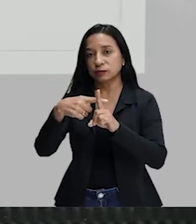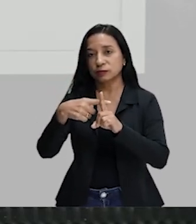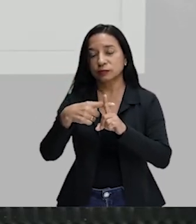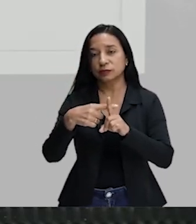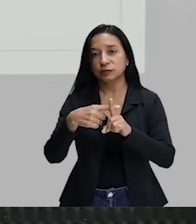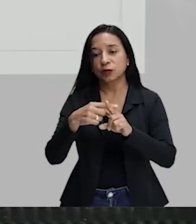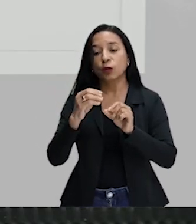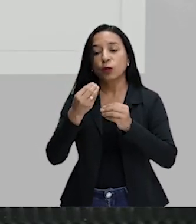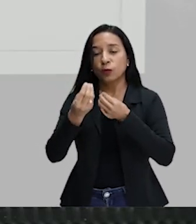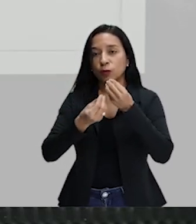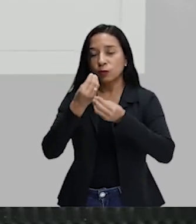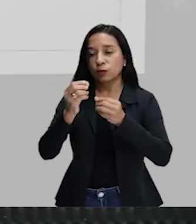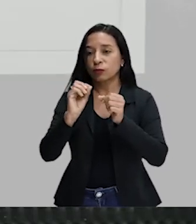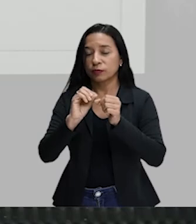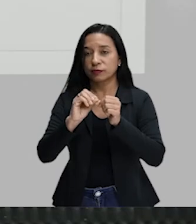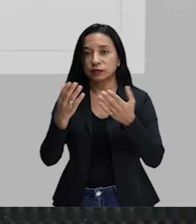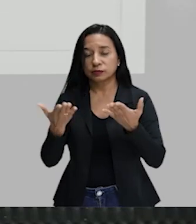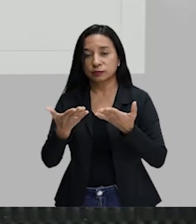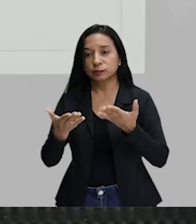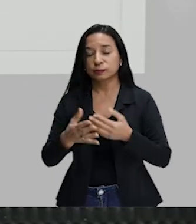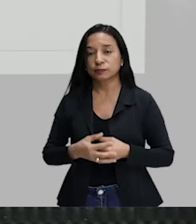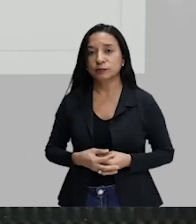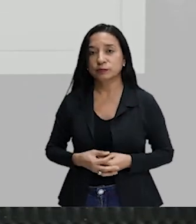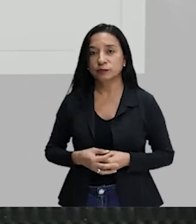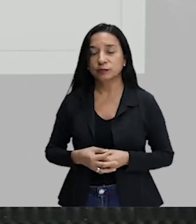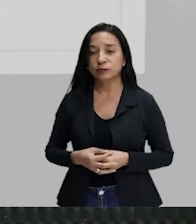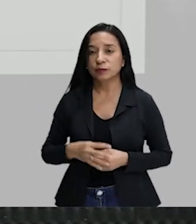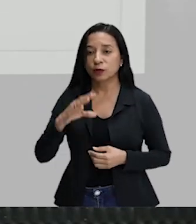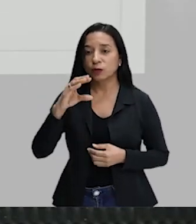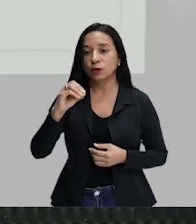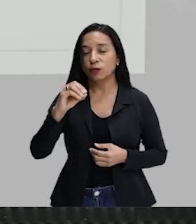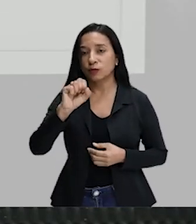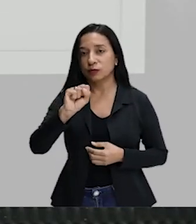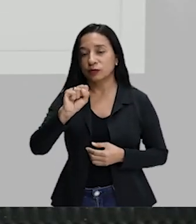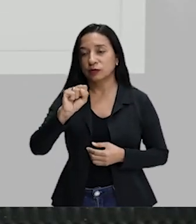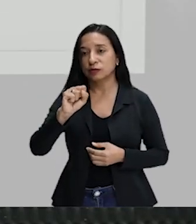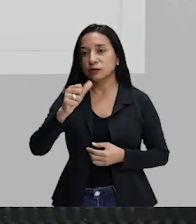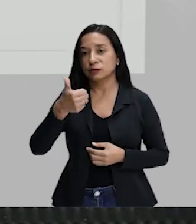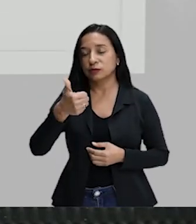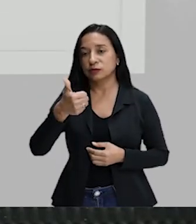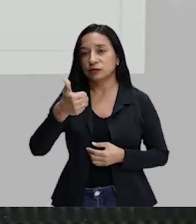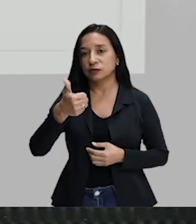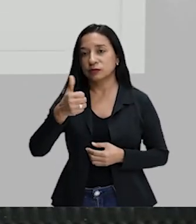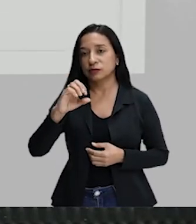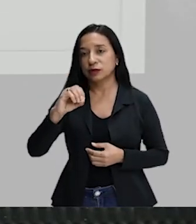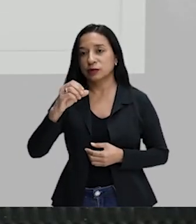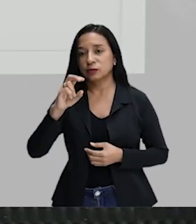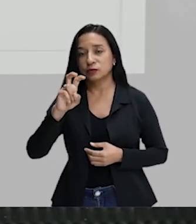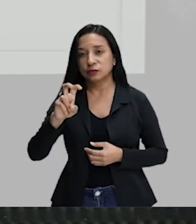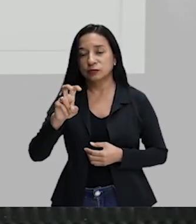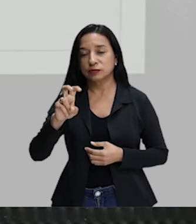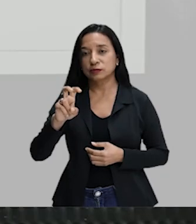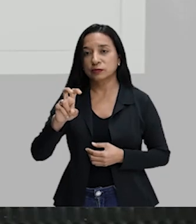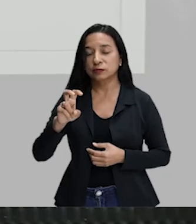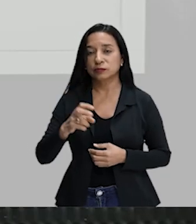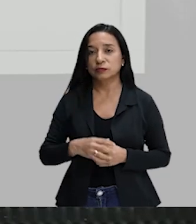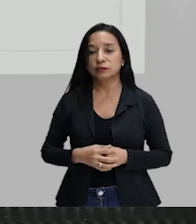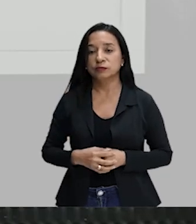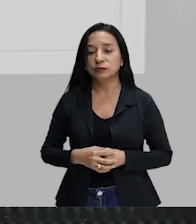Vamos ver como é que a gente faz aqui o cosseno de 105. Tá? Exemplo aqui, cosseno